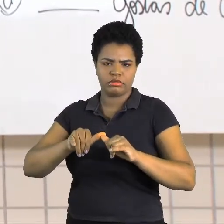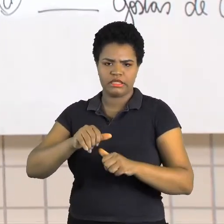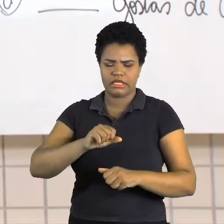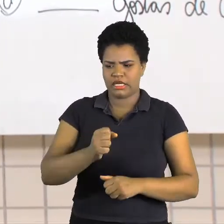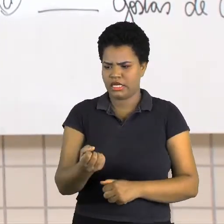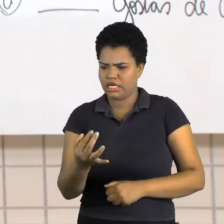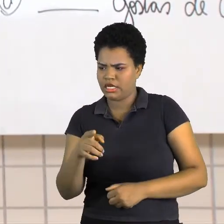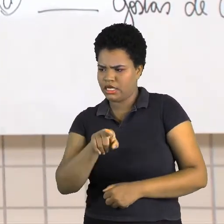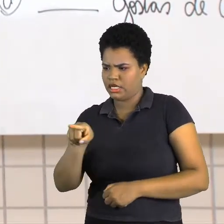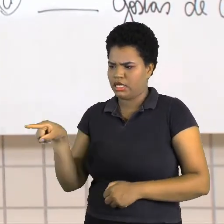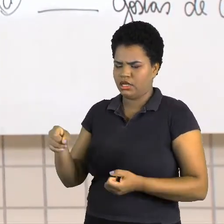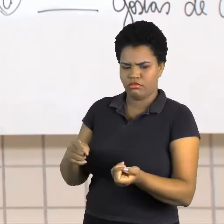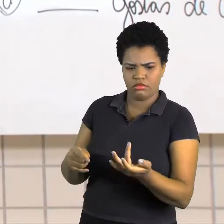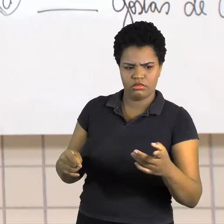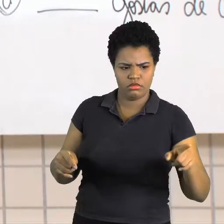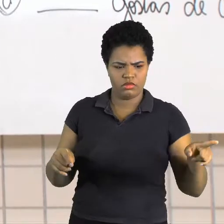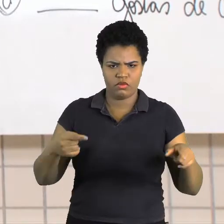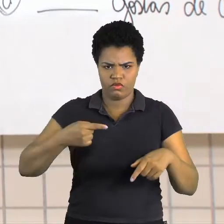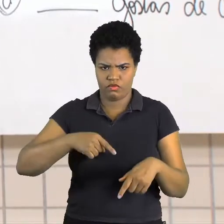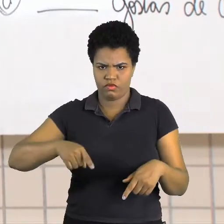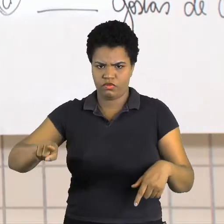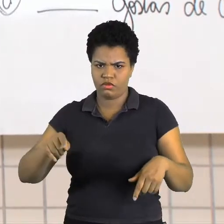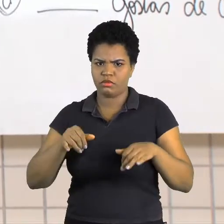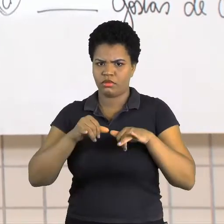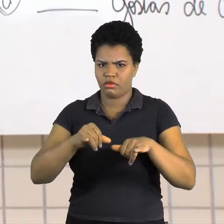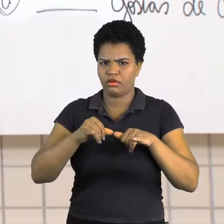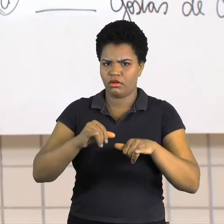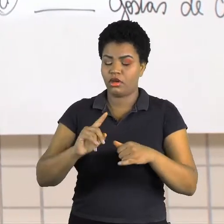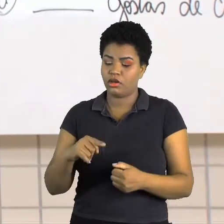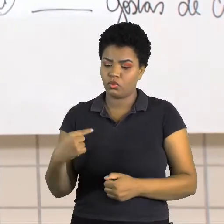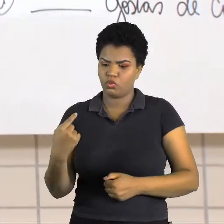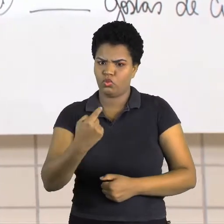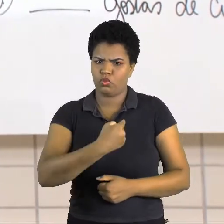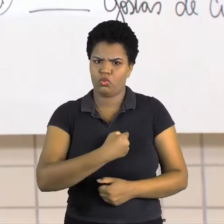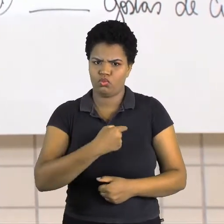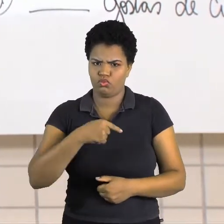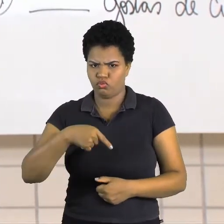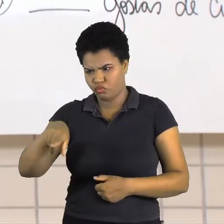mercado? Nós fui ao mercado?